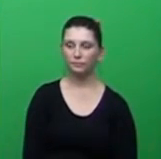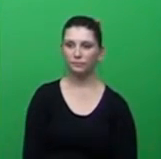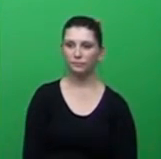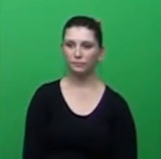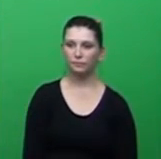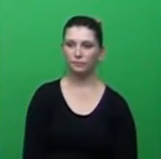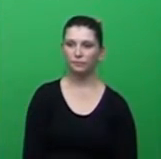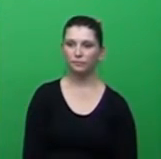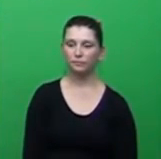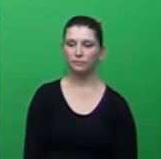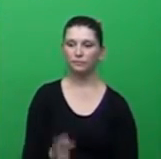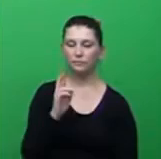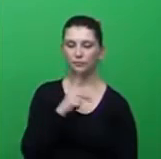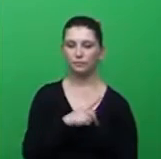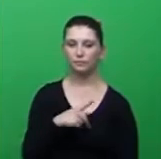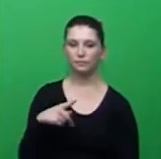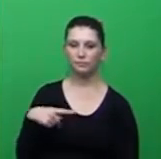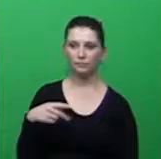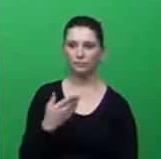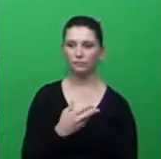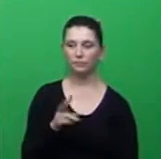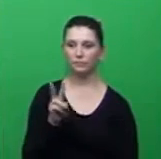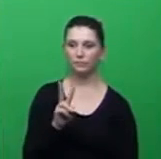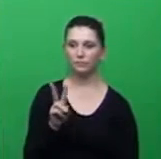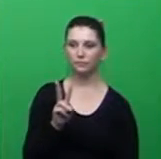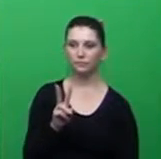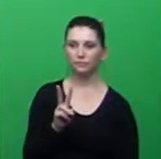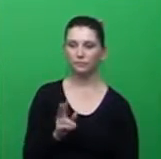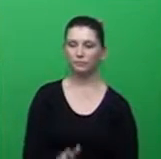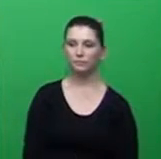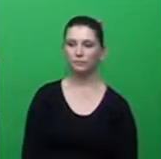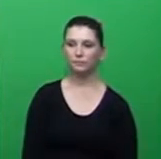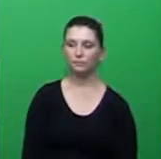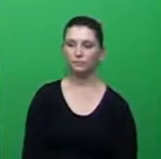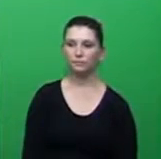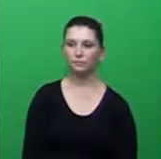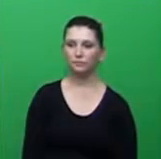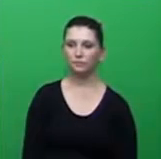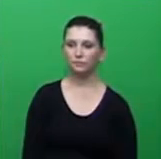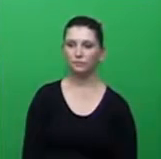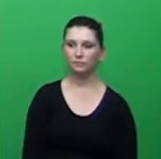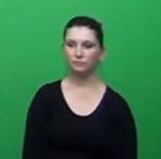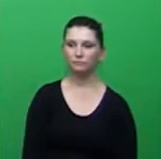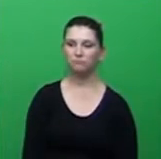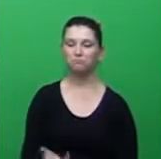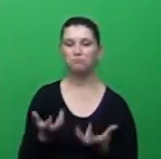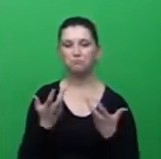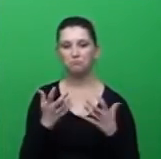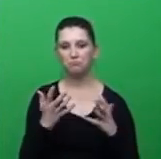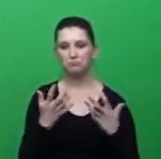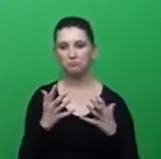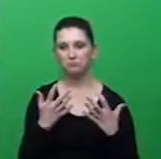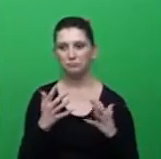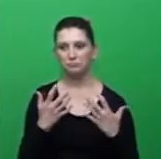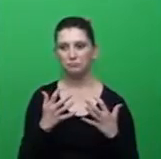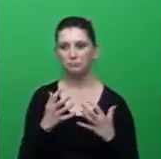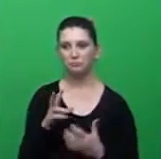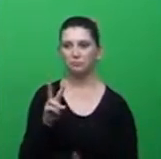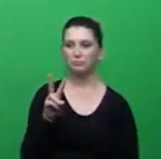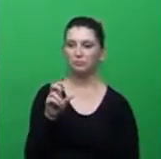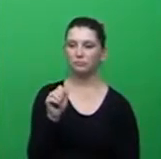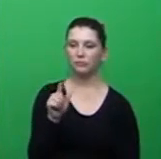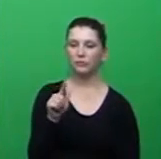Senhor presidente, colegas vereadores, minha questão de ordem é para parabenizar o Wagner